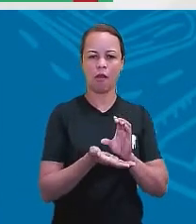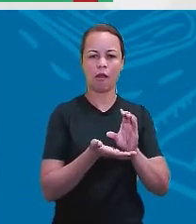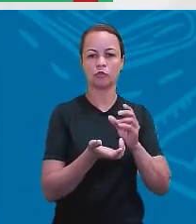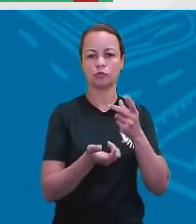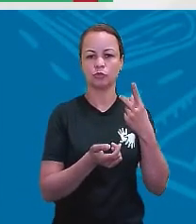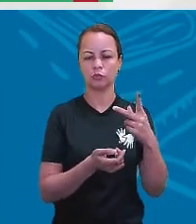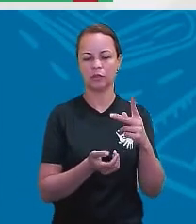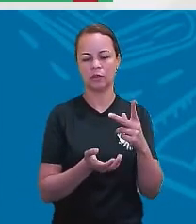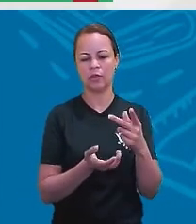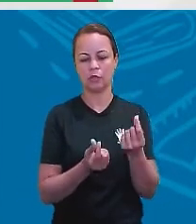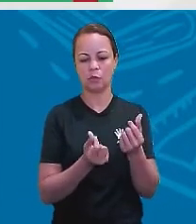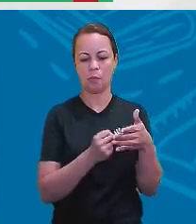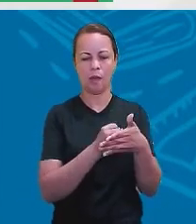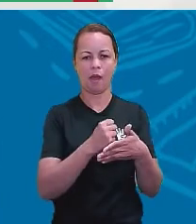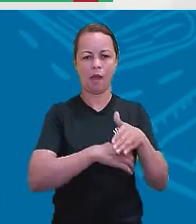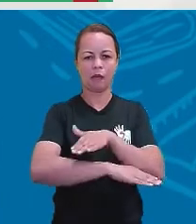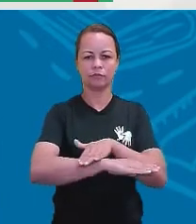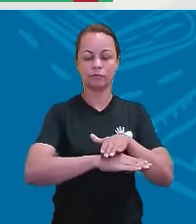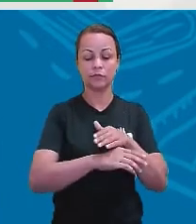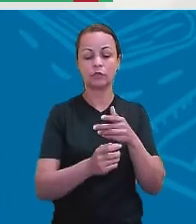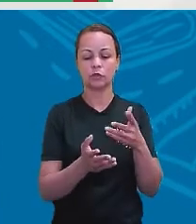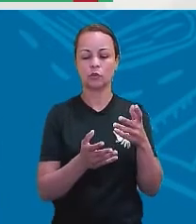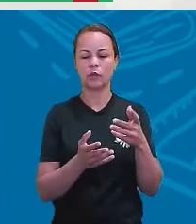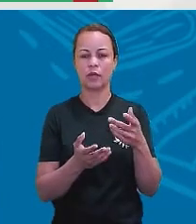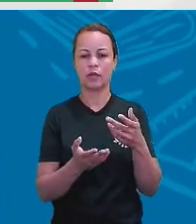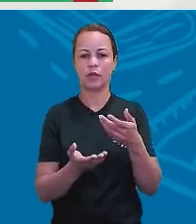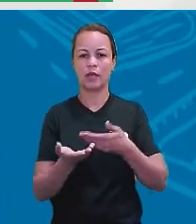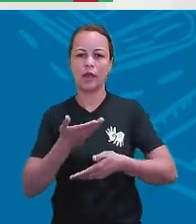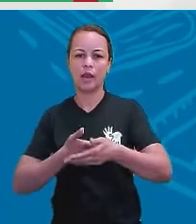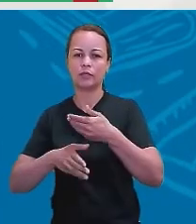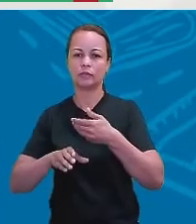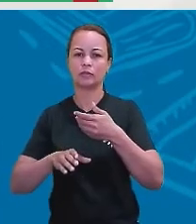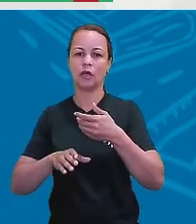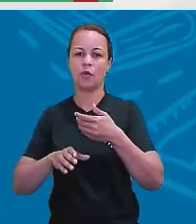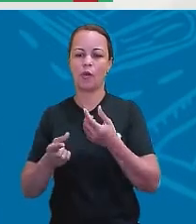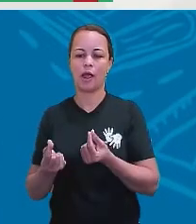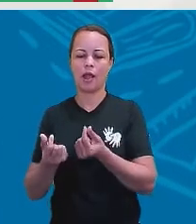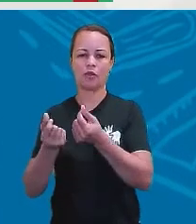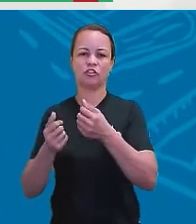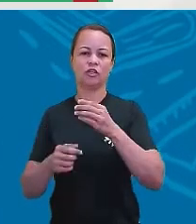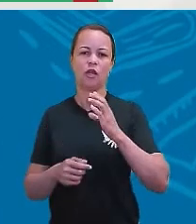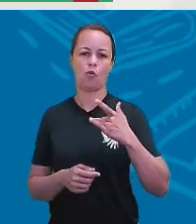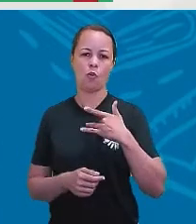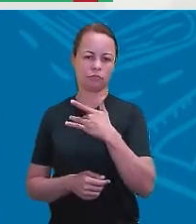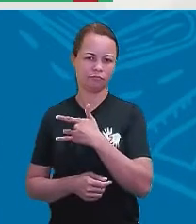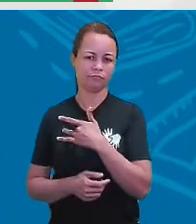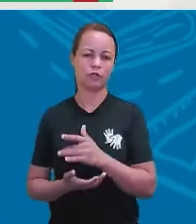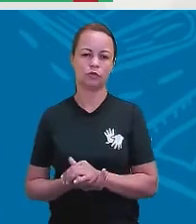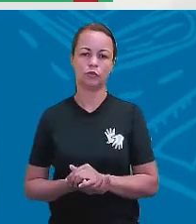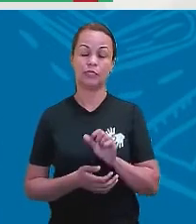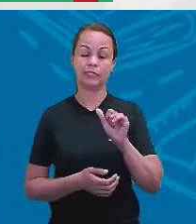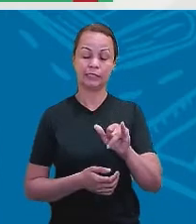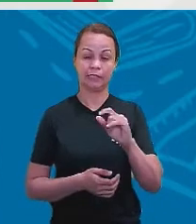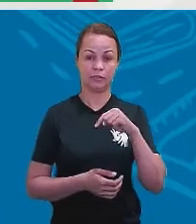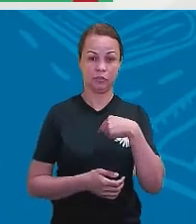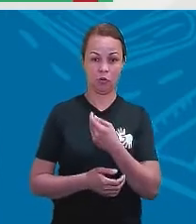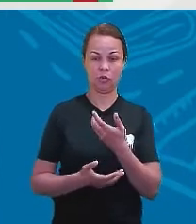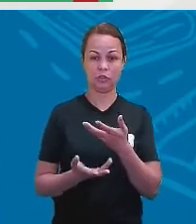básico em relação ao que a gente gasta com a saúde, a gente vai ver que se nós gastarmos